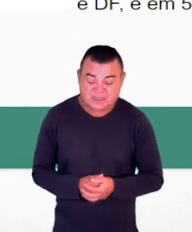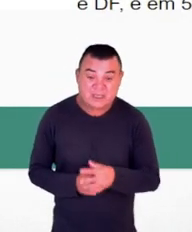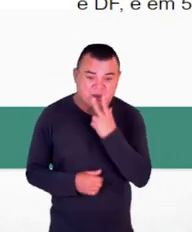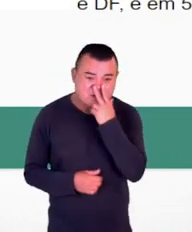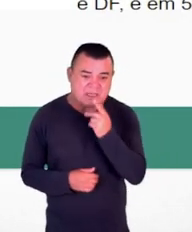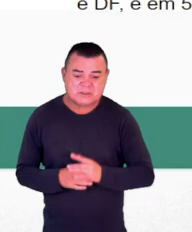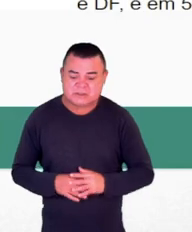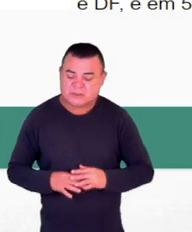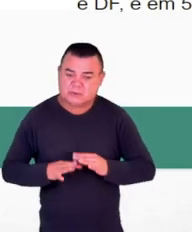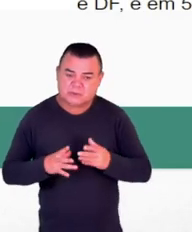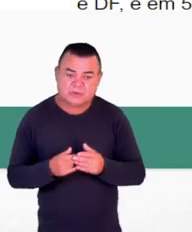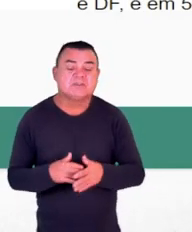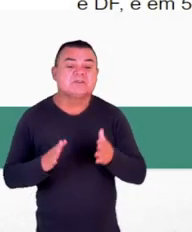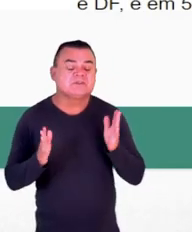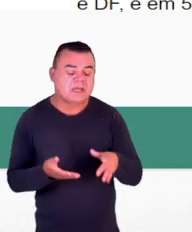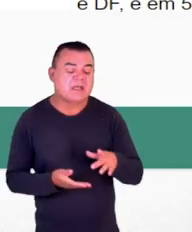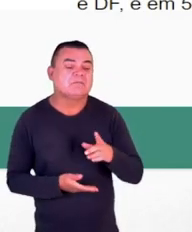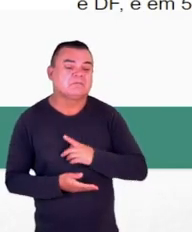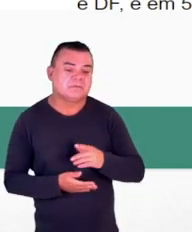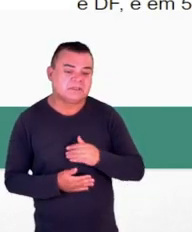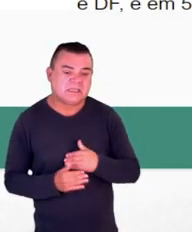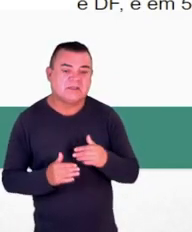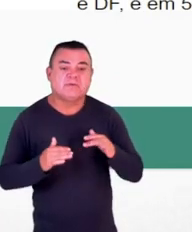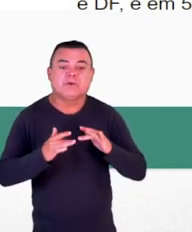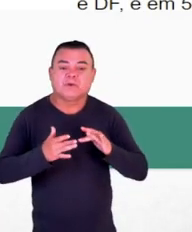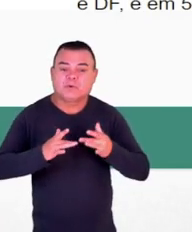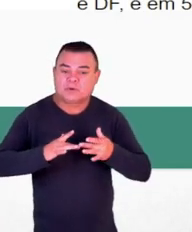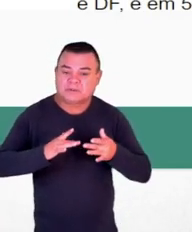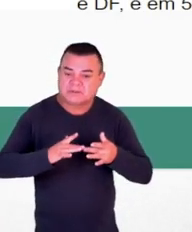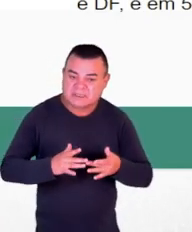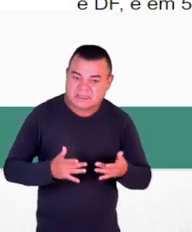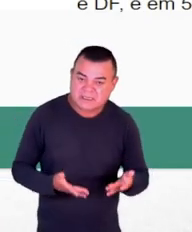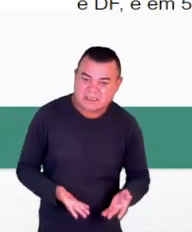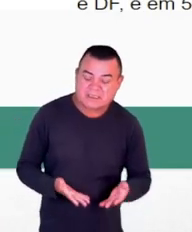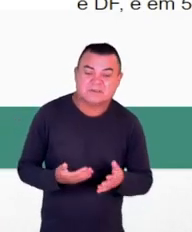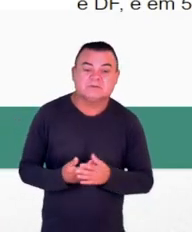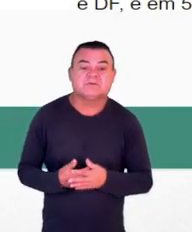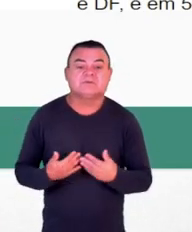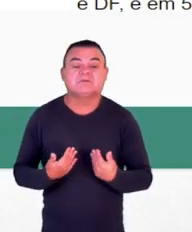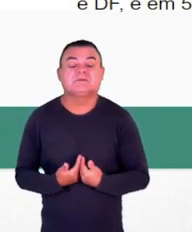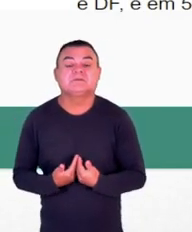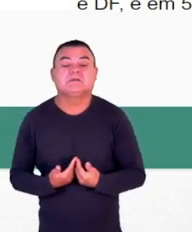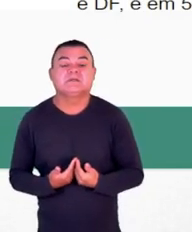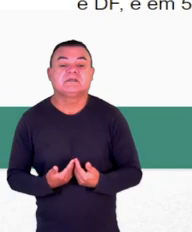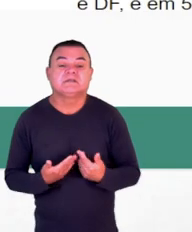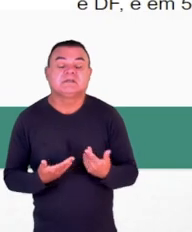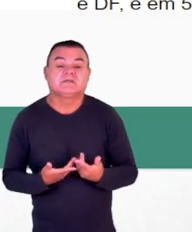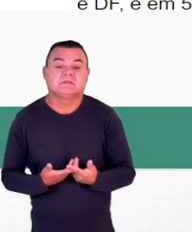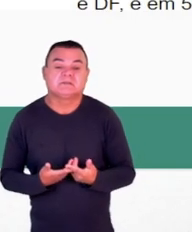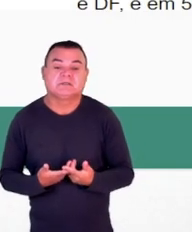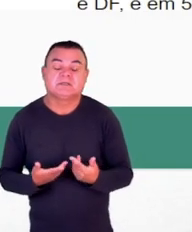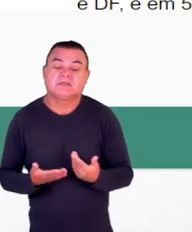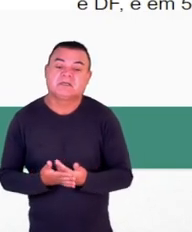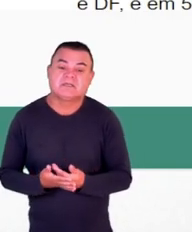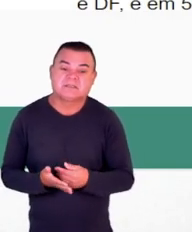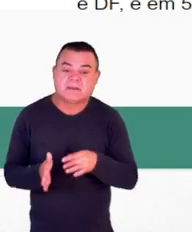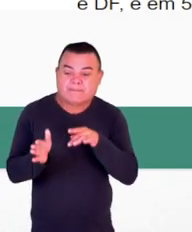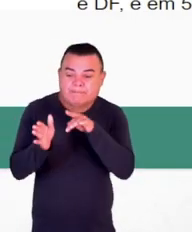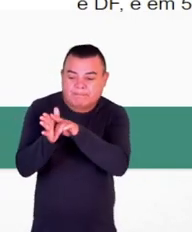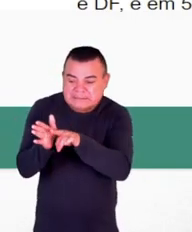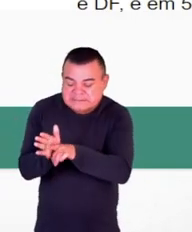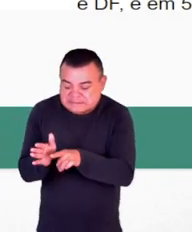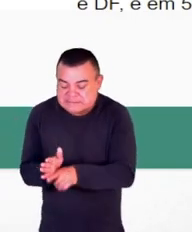aqui já teve contato né com os inquéritos nacionais em segurança alimentar que foram feitos pela rede de pesquisa de segurança